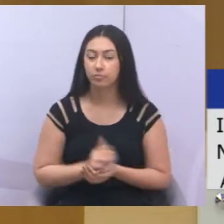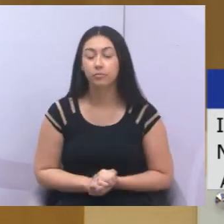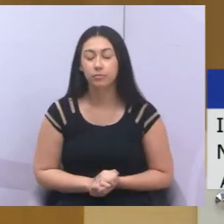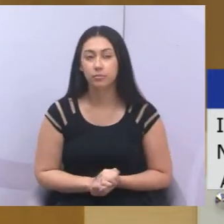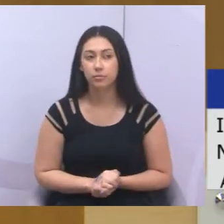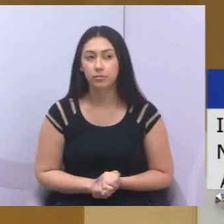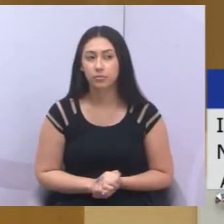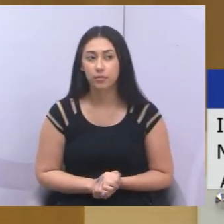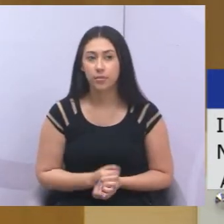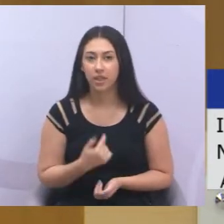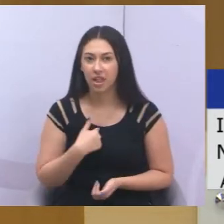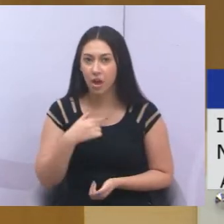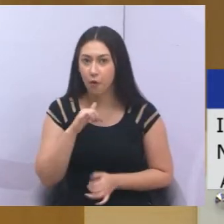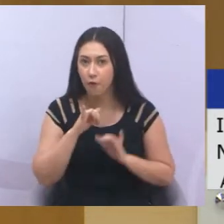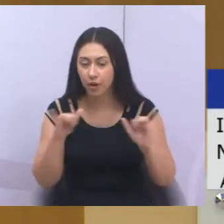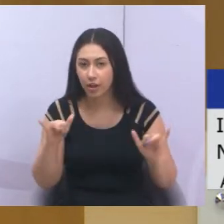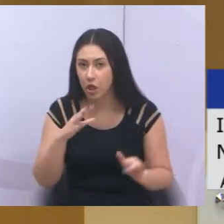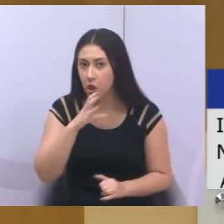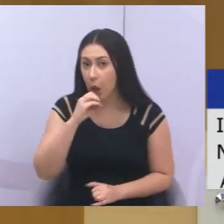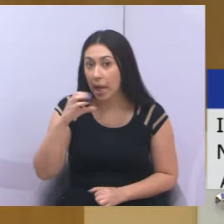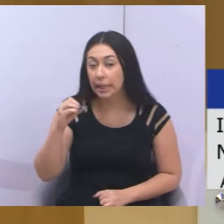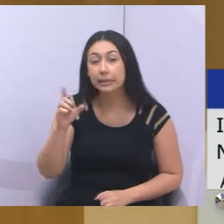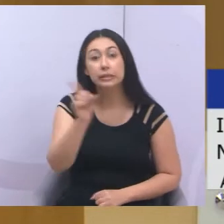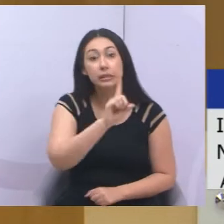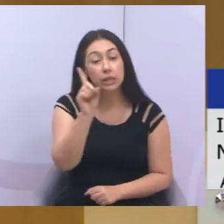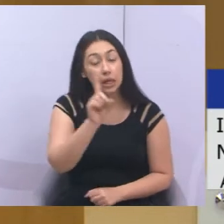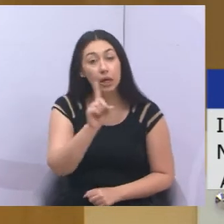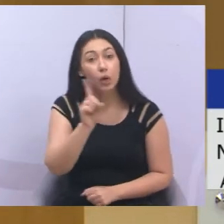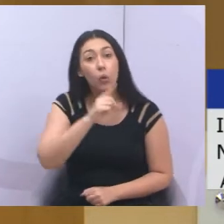Eu não estou dizendo adolescente no semáforo mais não, estou dizendo